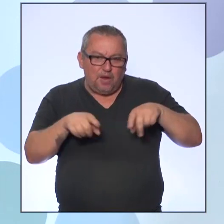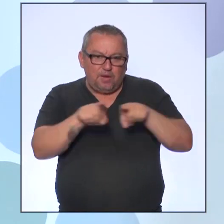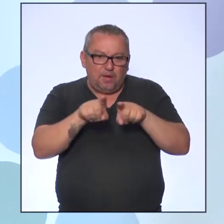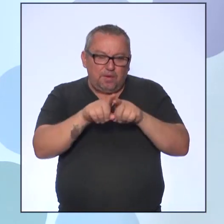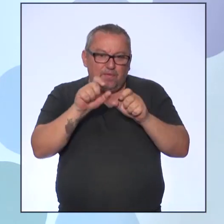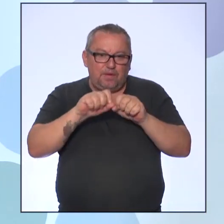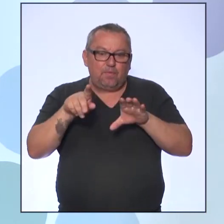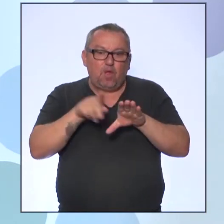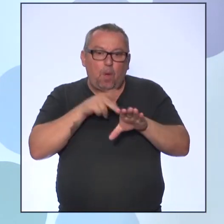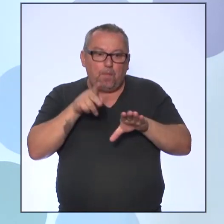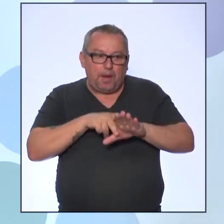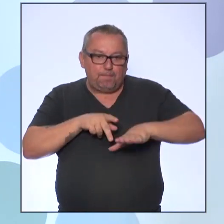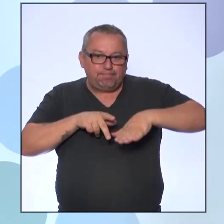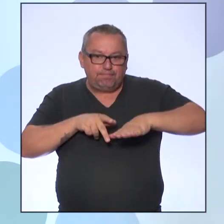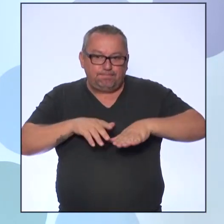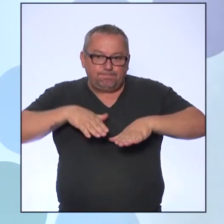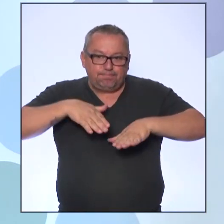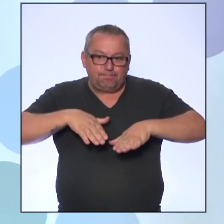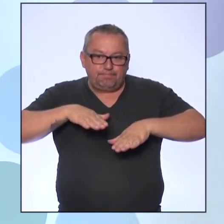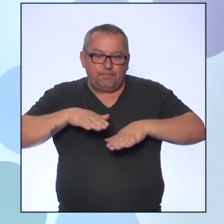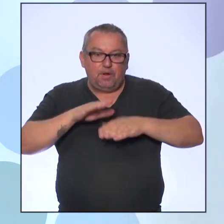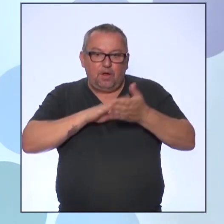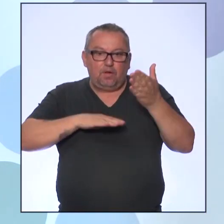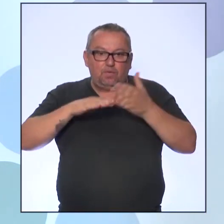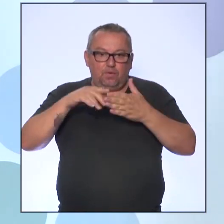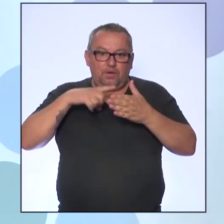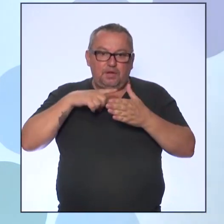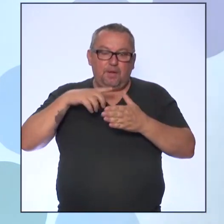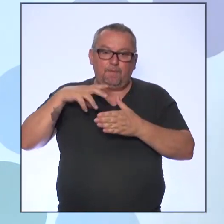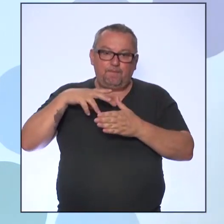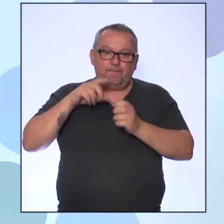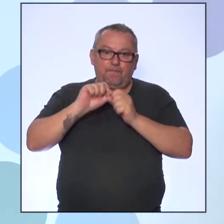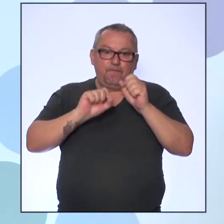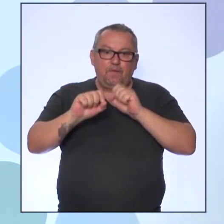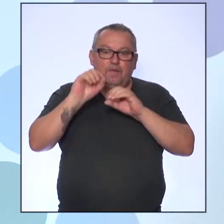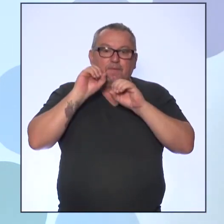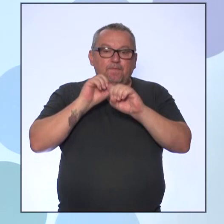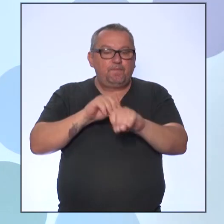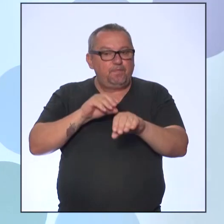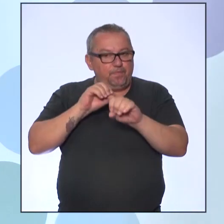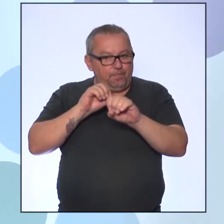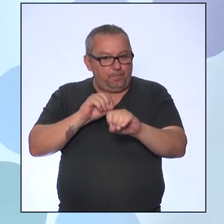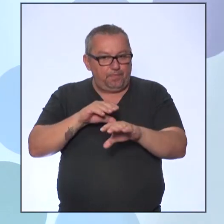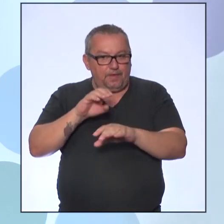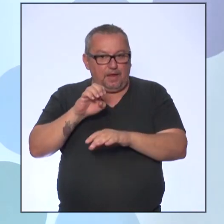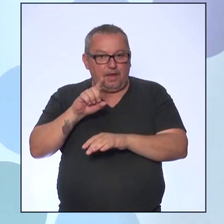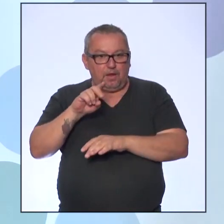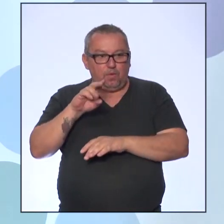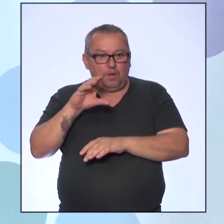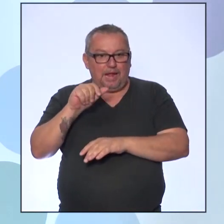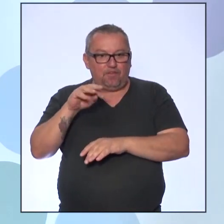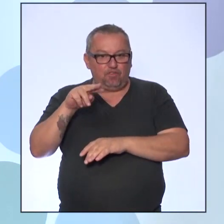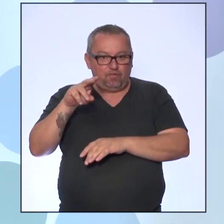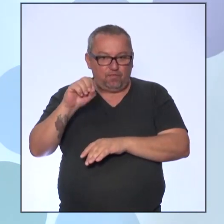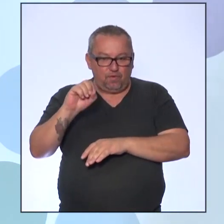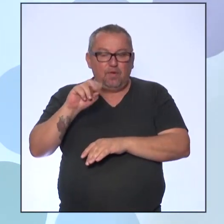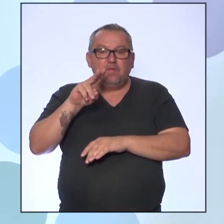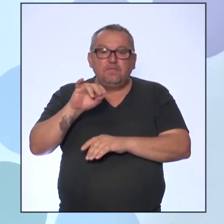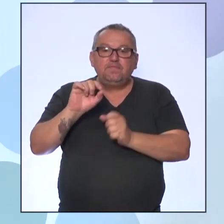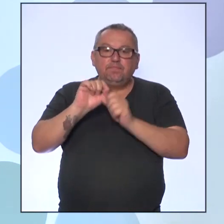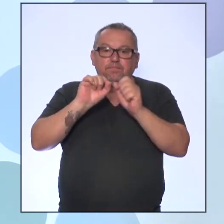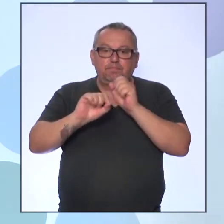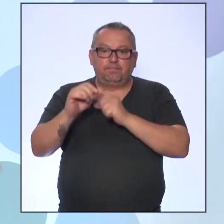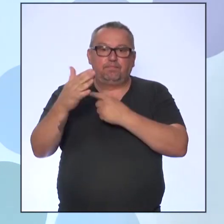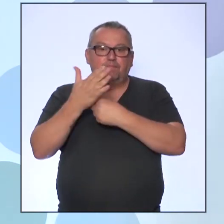com o tornozelo. Todos esses exercícios que eu, particularmente, Sandra, chamo de educativos, né? Ele vai me auxiliar o quê? Na hora de